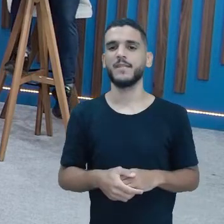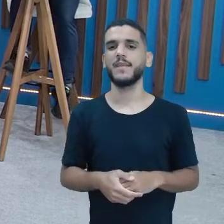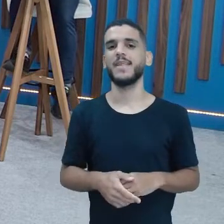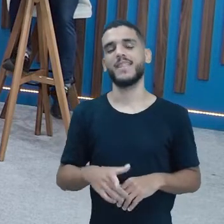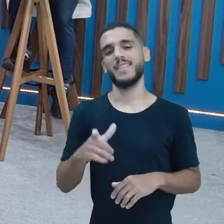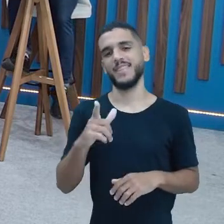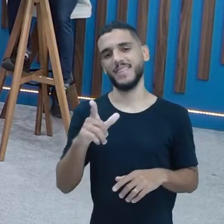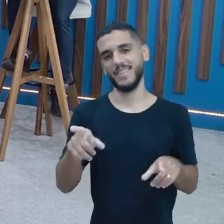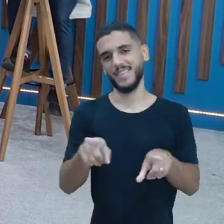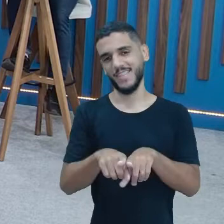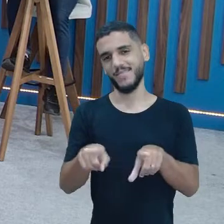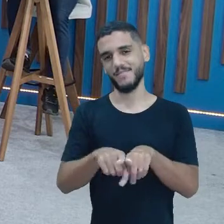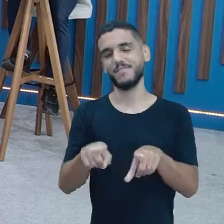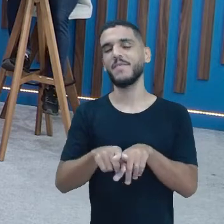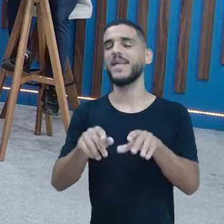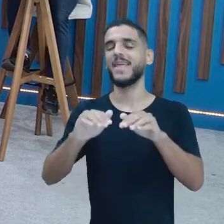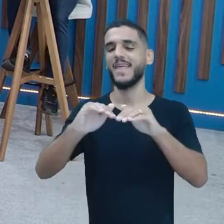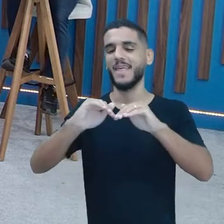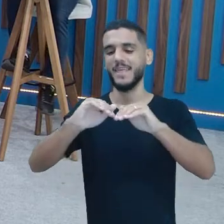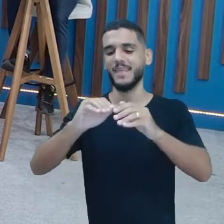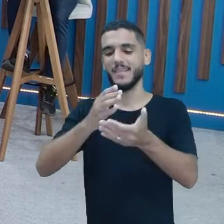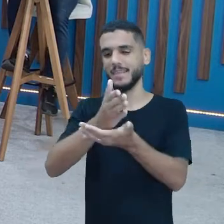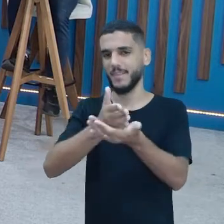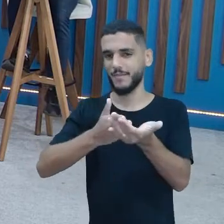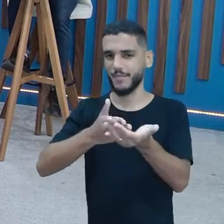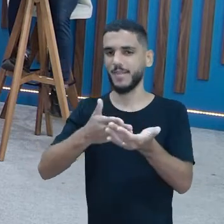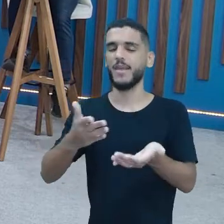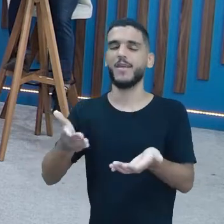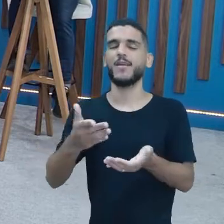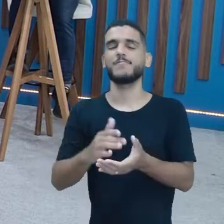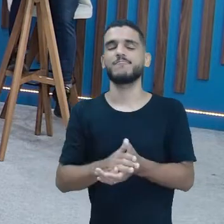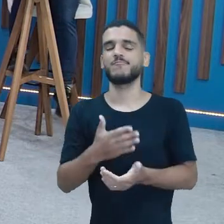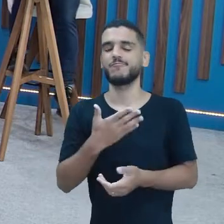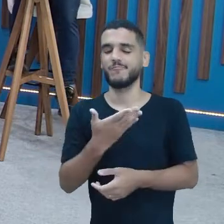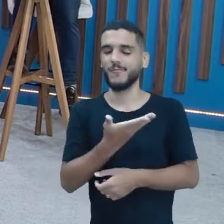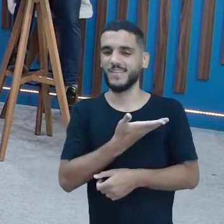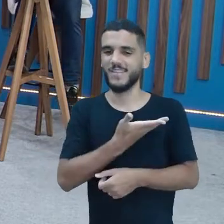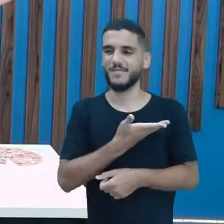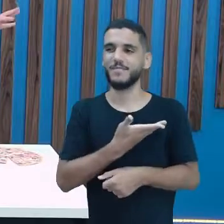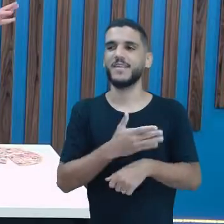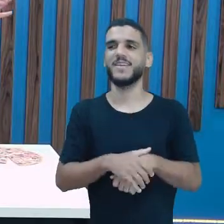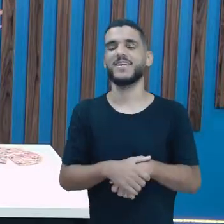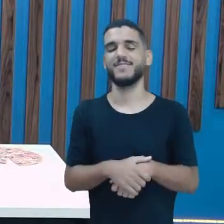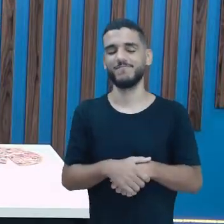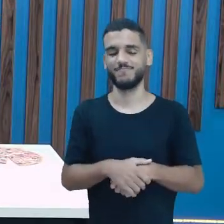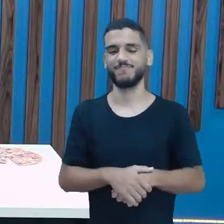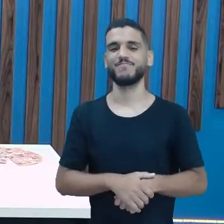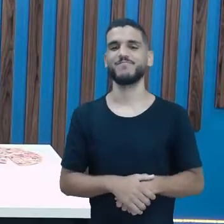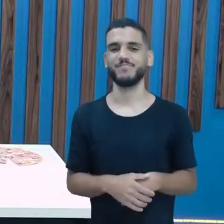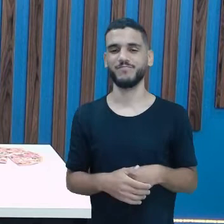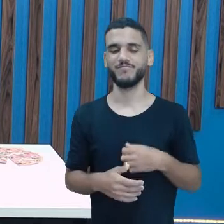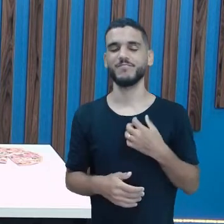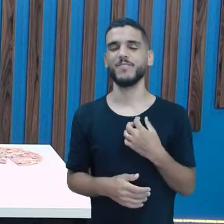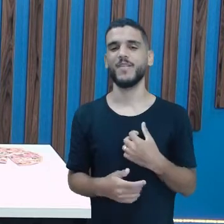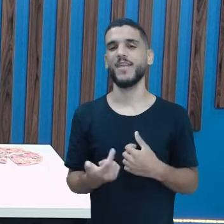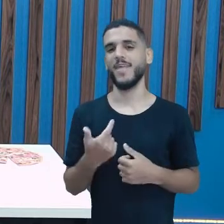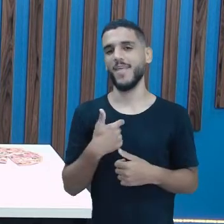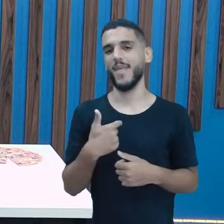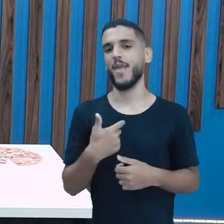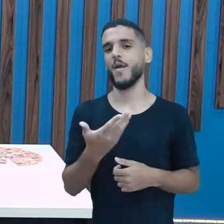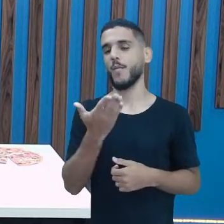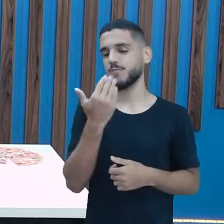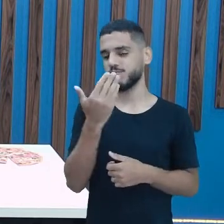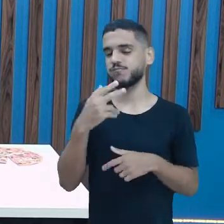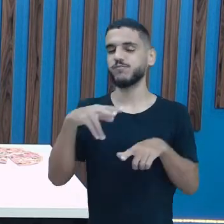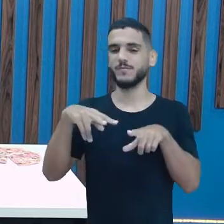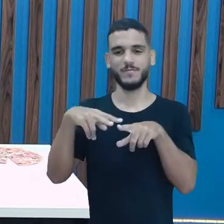as amigas, né? Mas eu tava gostando quando tava metade mesmo. Ah, sabe? Metade para cada uma, né? Ficou com muito, né? A professora Sandra gosta muito